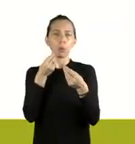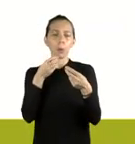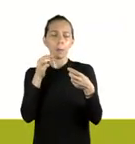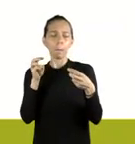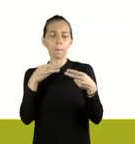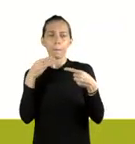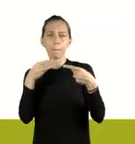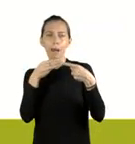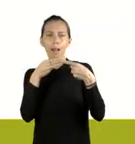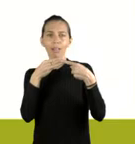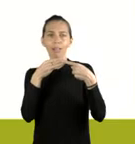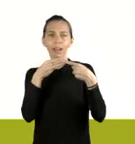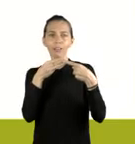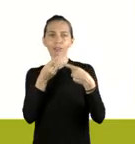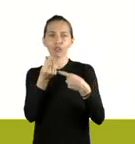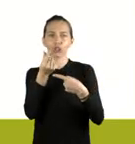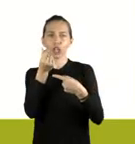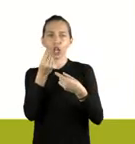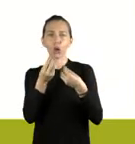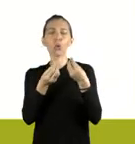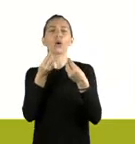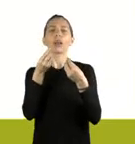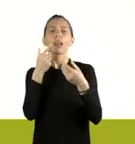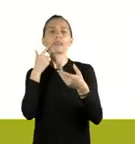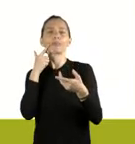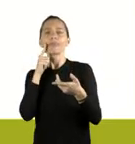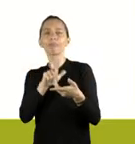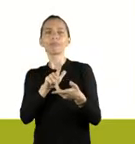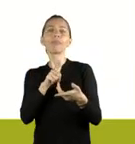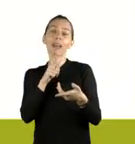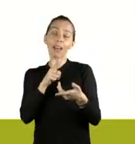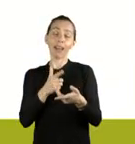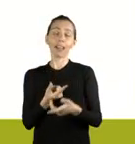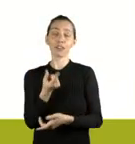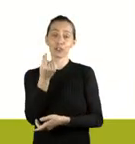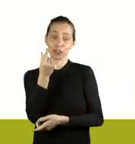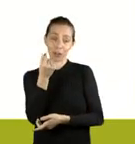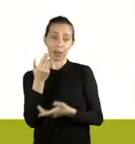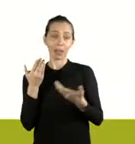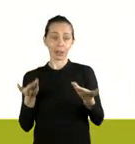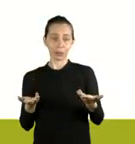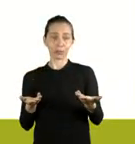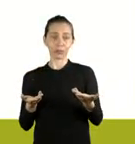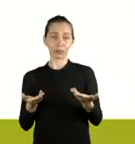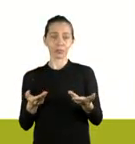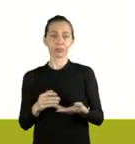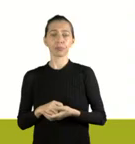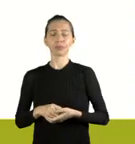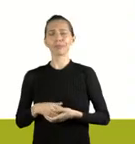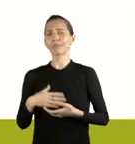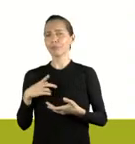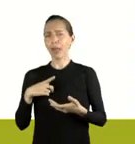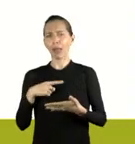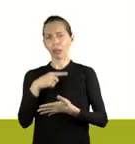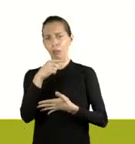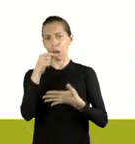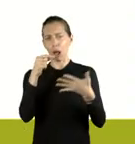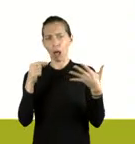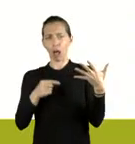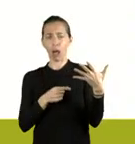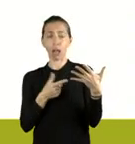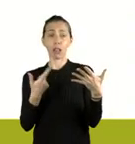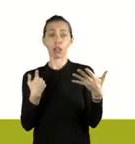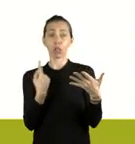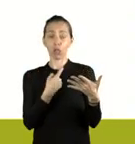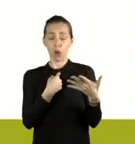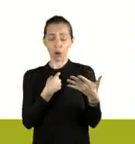Dinheiro, provavelmente. Né? Então, a de trás traz essa pergunta. O que te impede? Muitas coisas têm a ver com